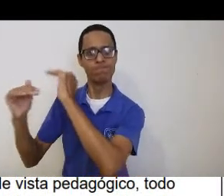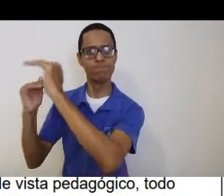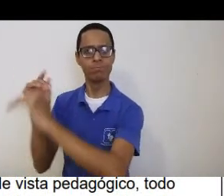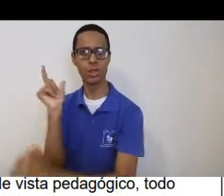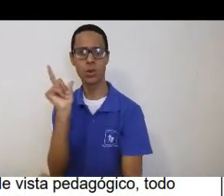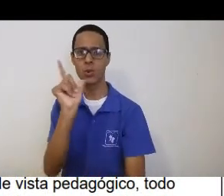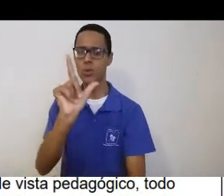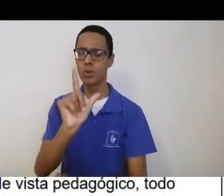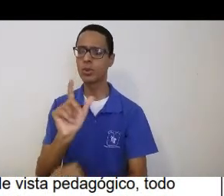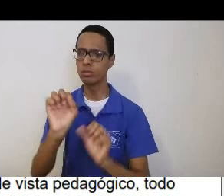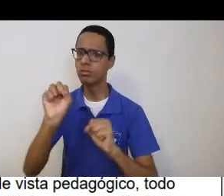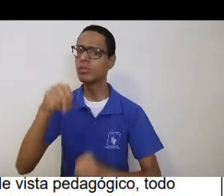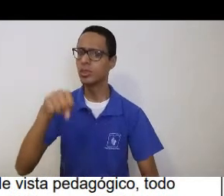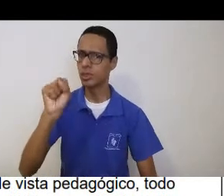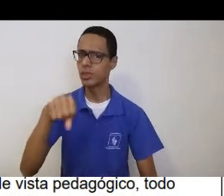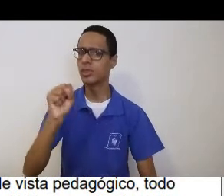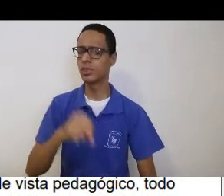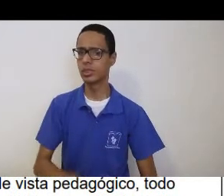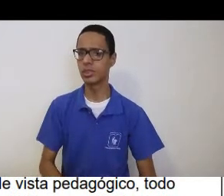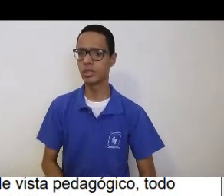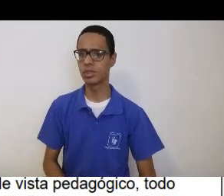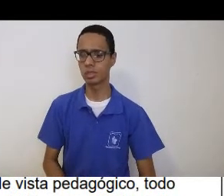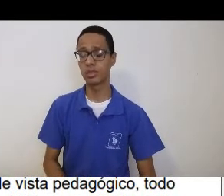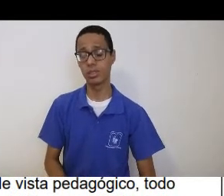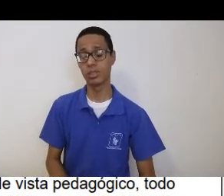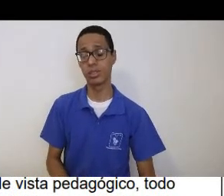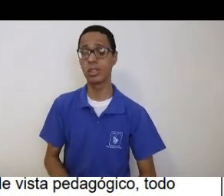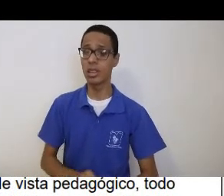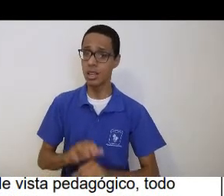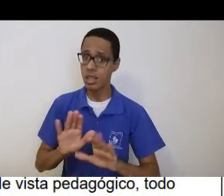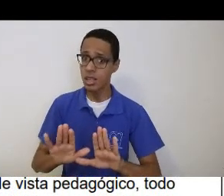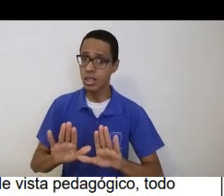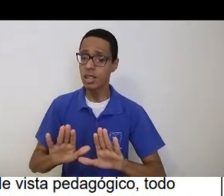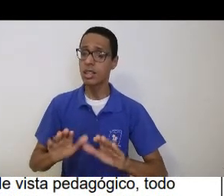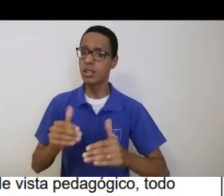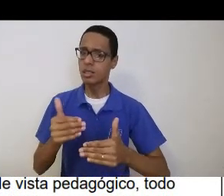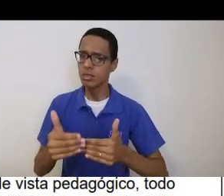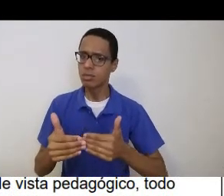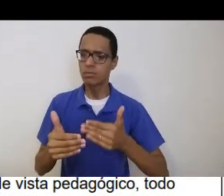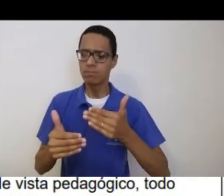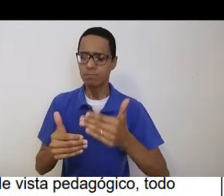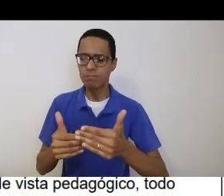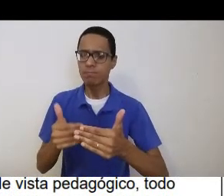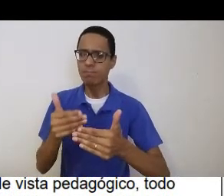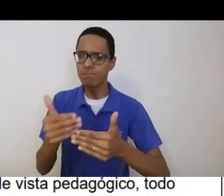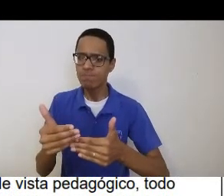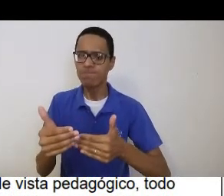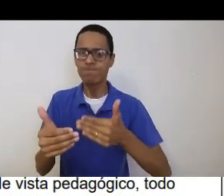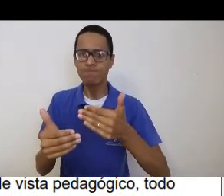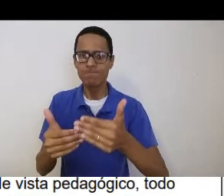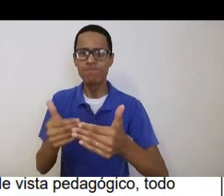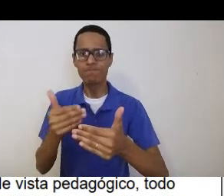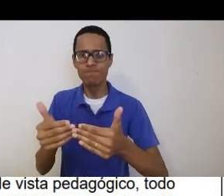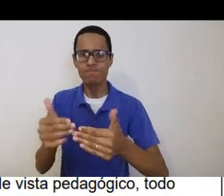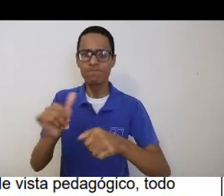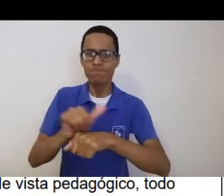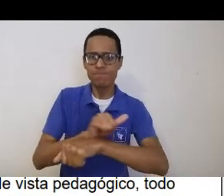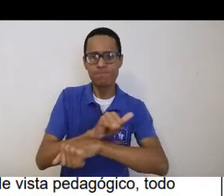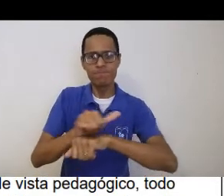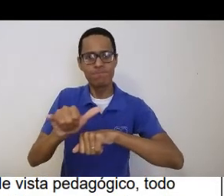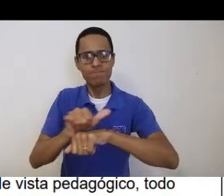evolução significativa para esse sujeito. Nós conseguimos ver que, ainda que o processo seja lento,